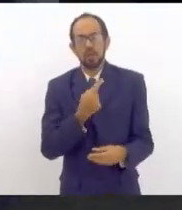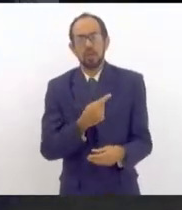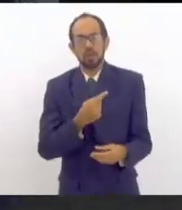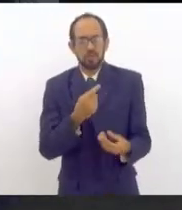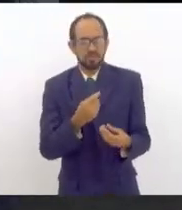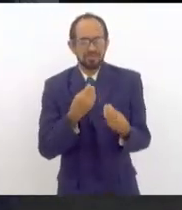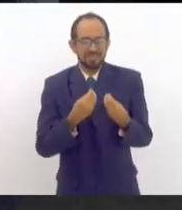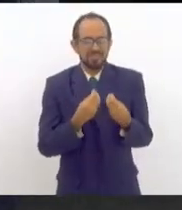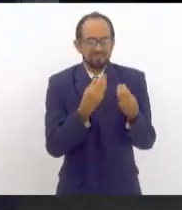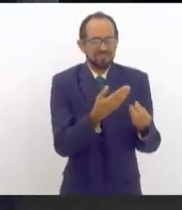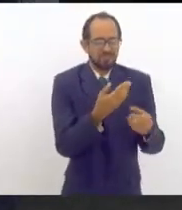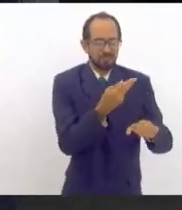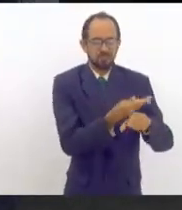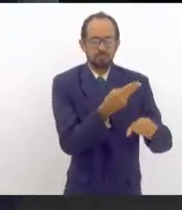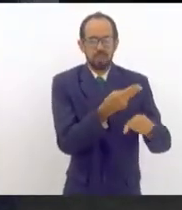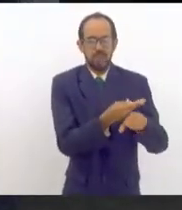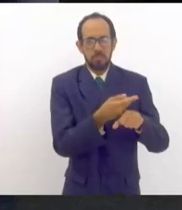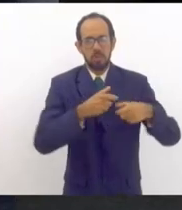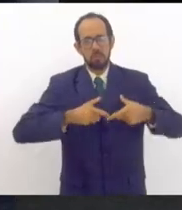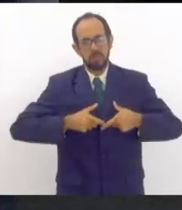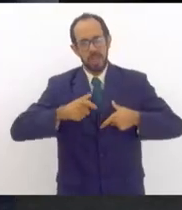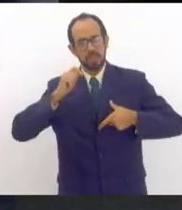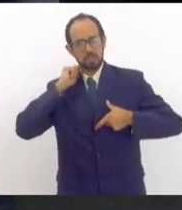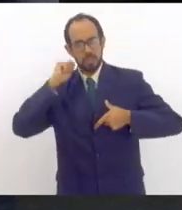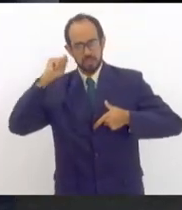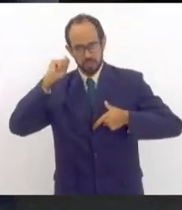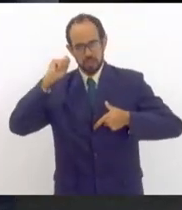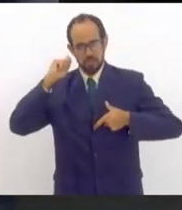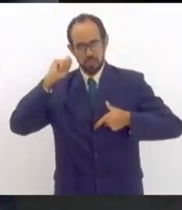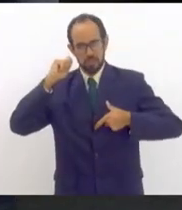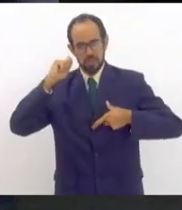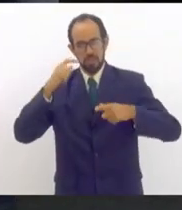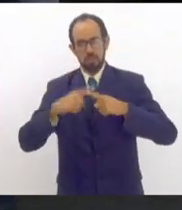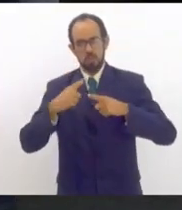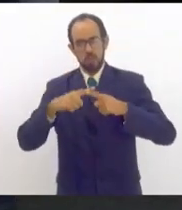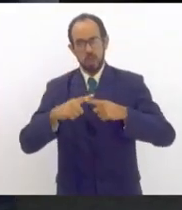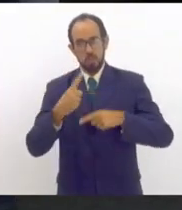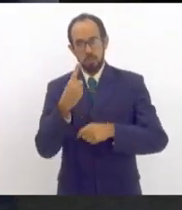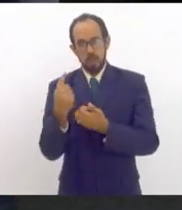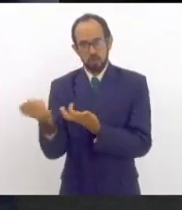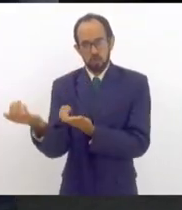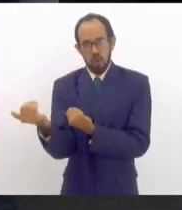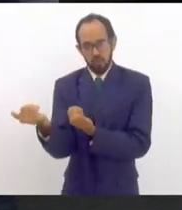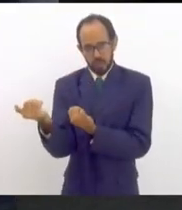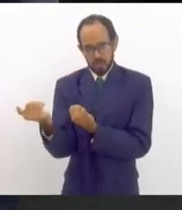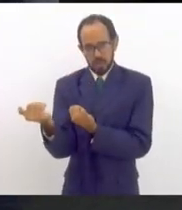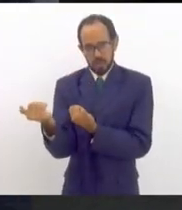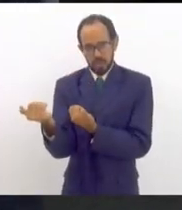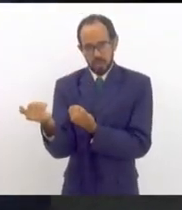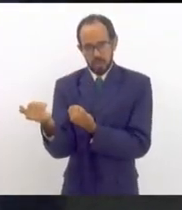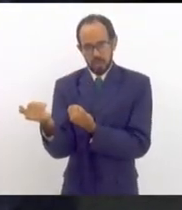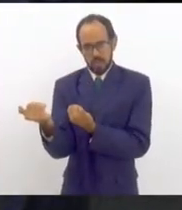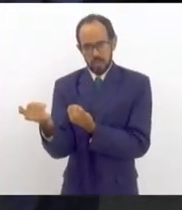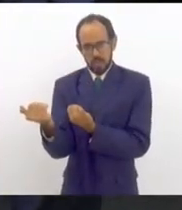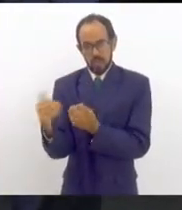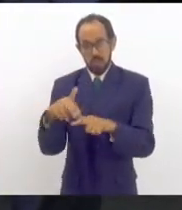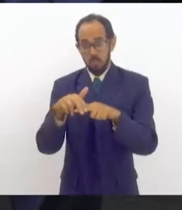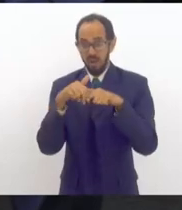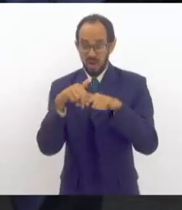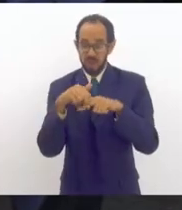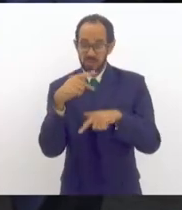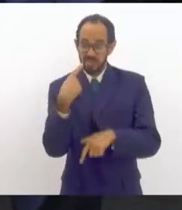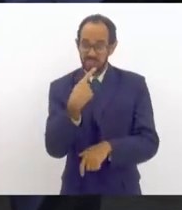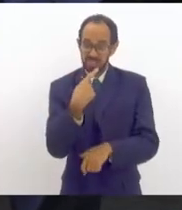tão importante que é a medalha Tiradentes porque uma jovem um jovem que através desta canção